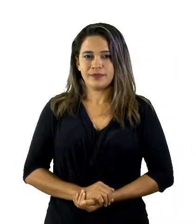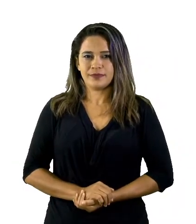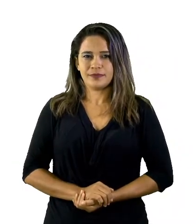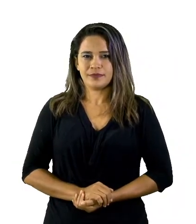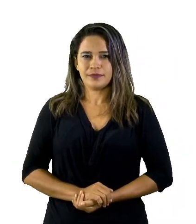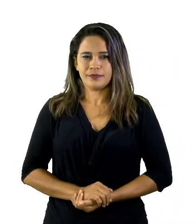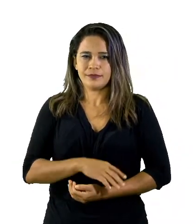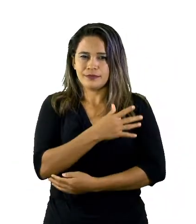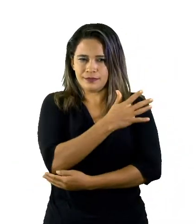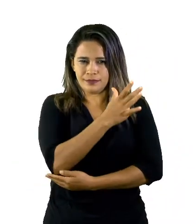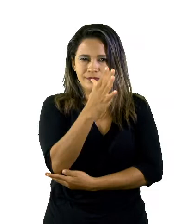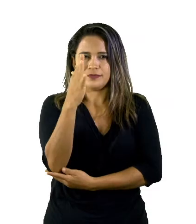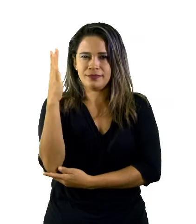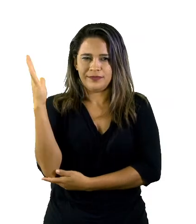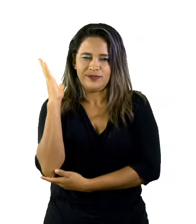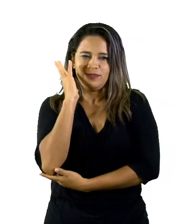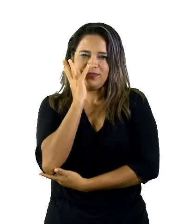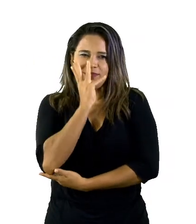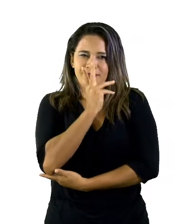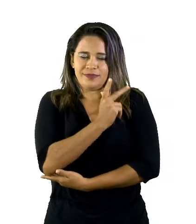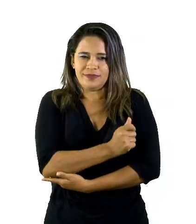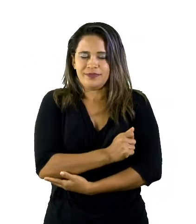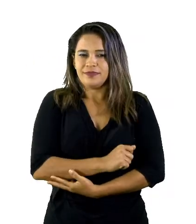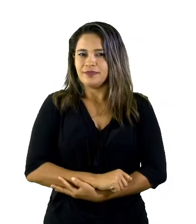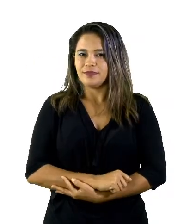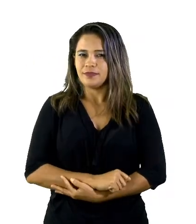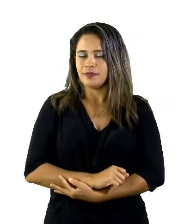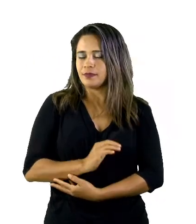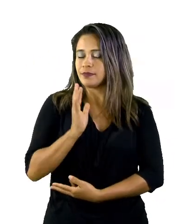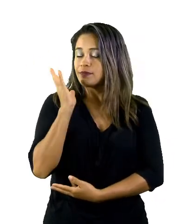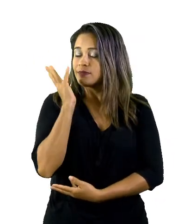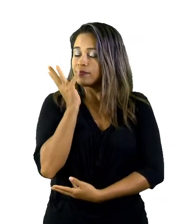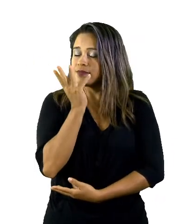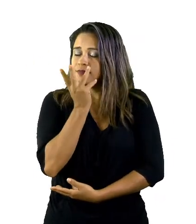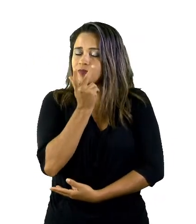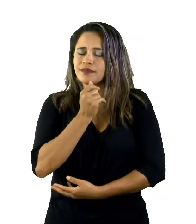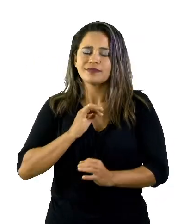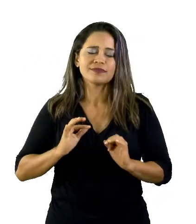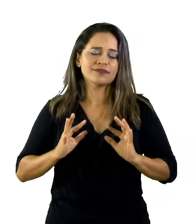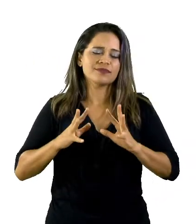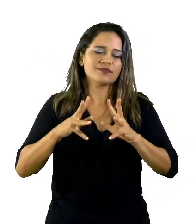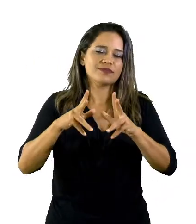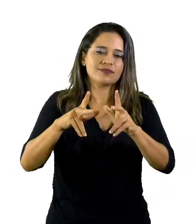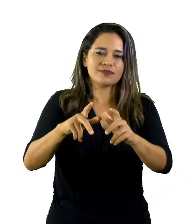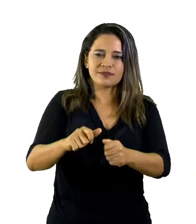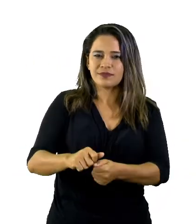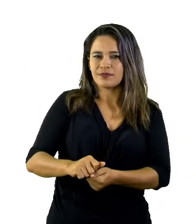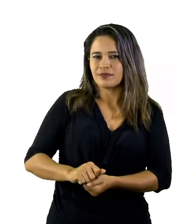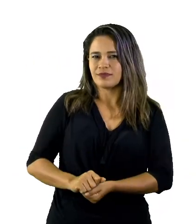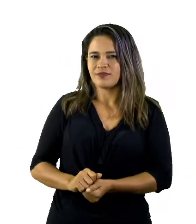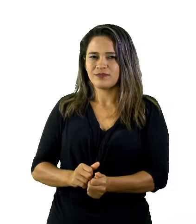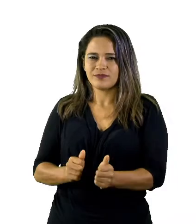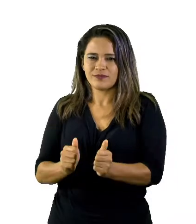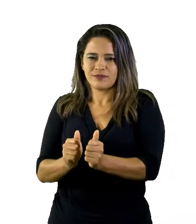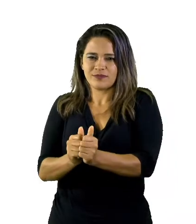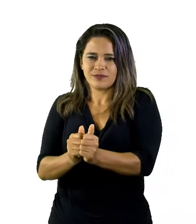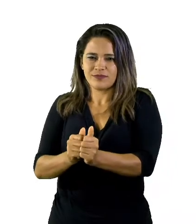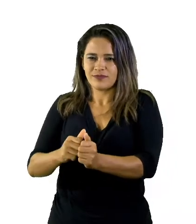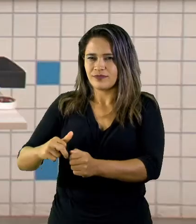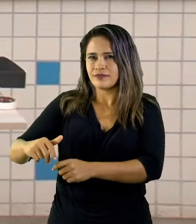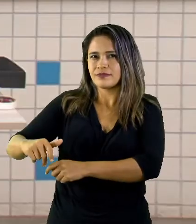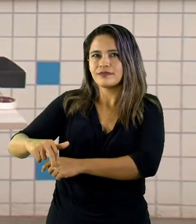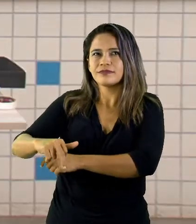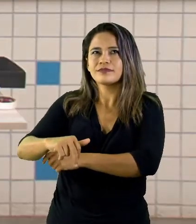A natureza é linda, muito bela, e todos que passam próximo ao pé do